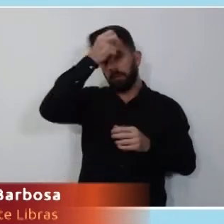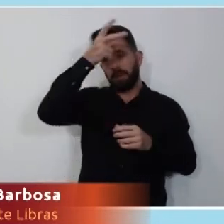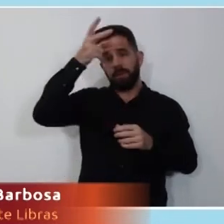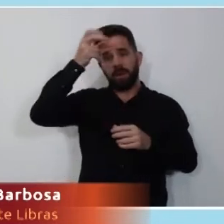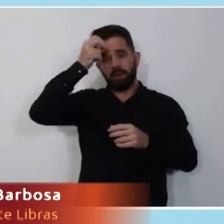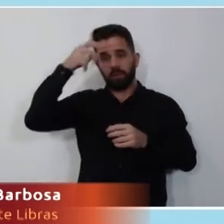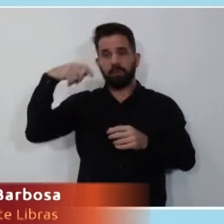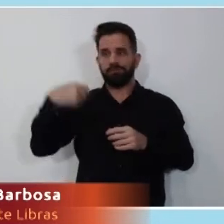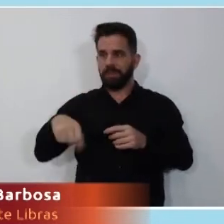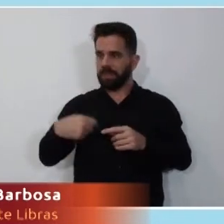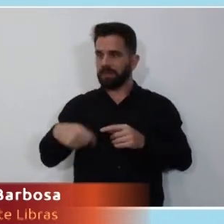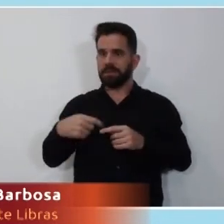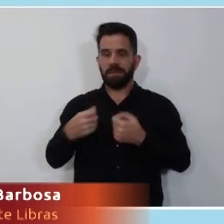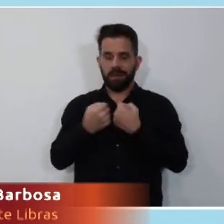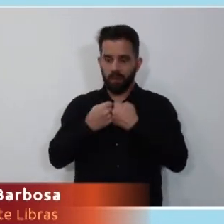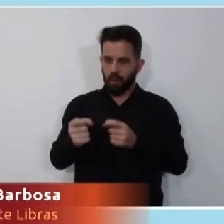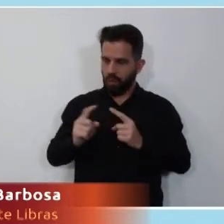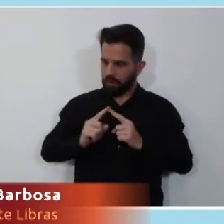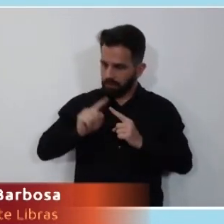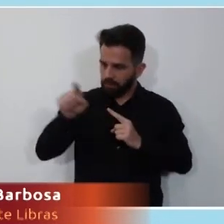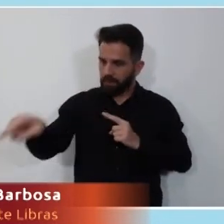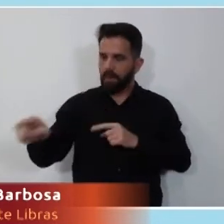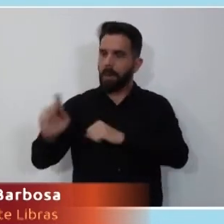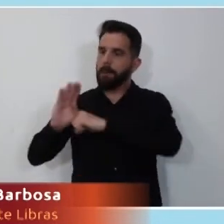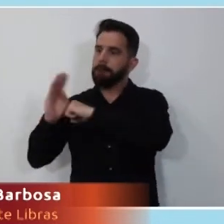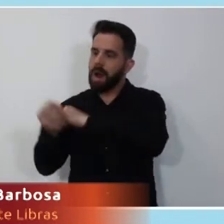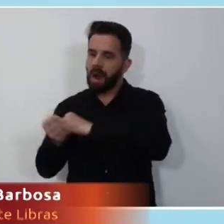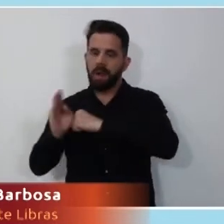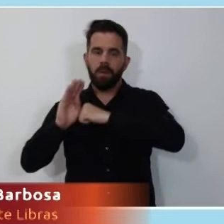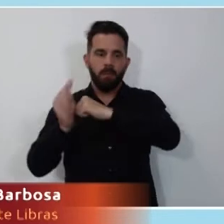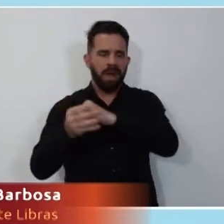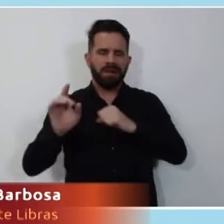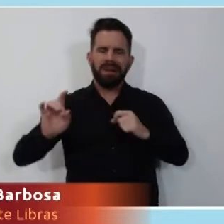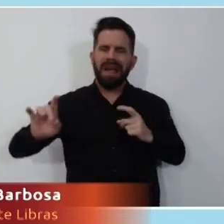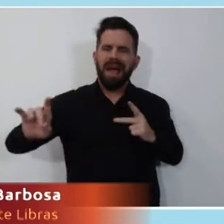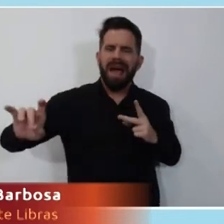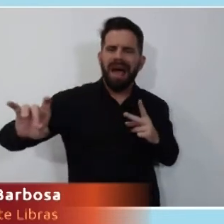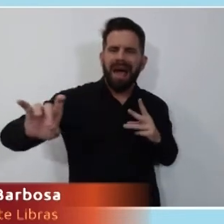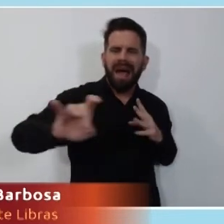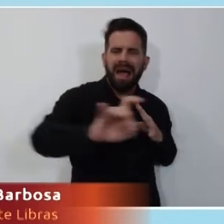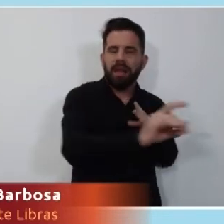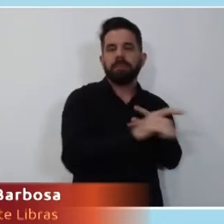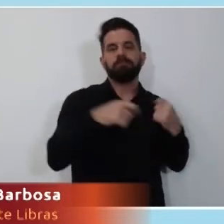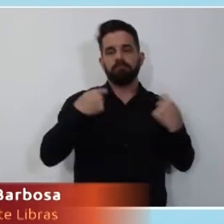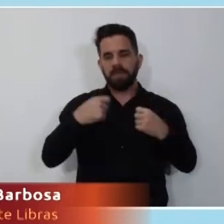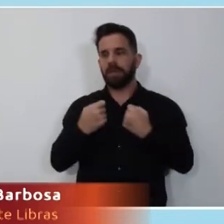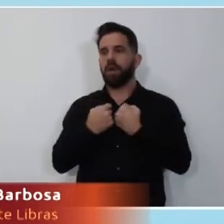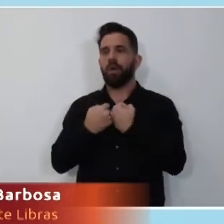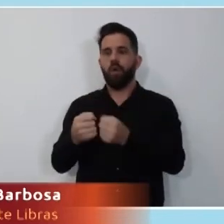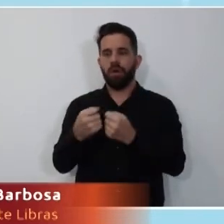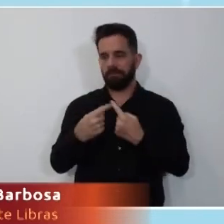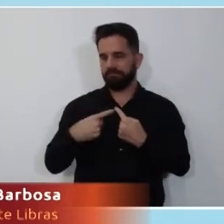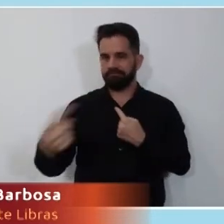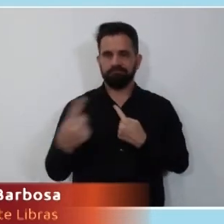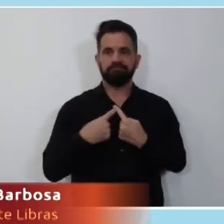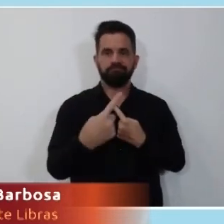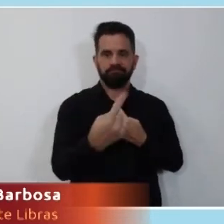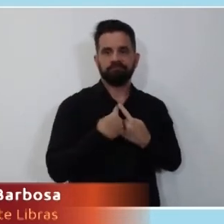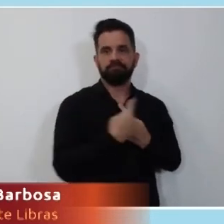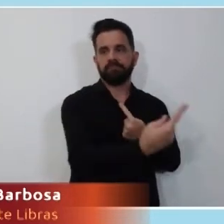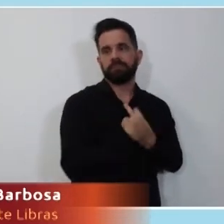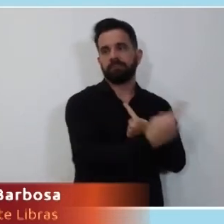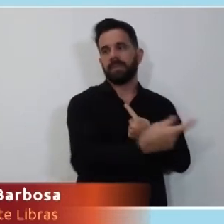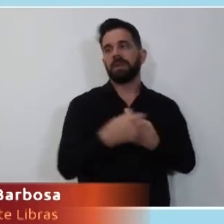A questão é que, se no modelo que nós vivemos, você atende, o serviço tem que receber uma receita em função